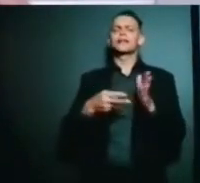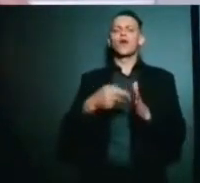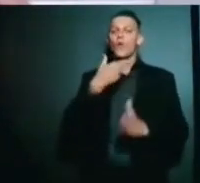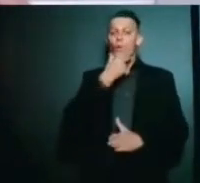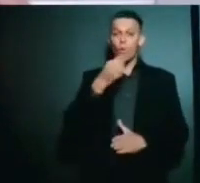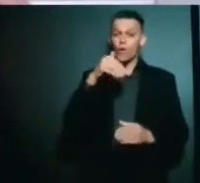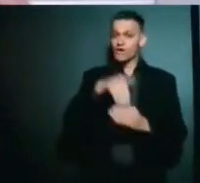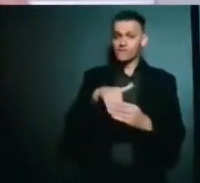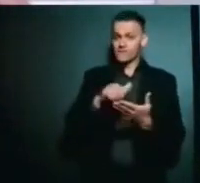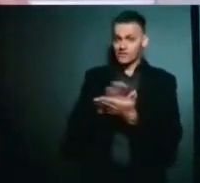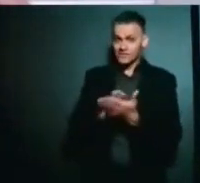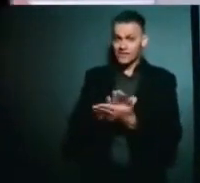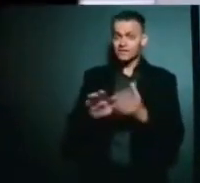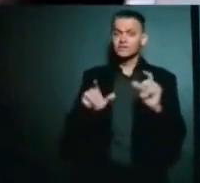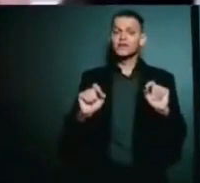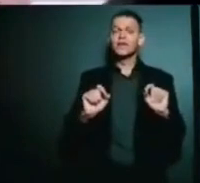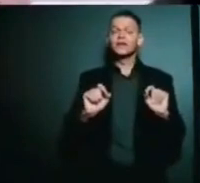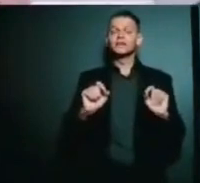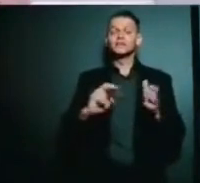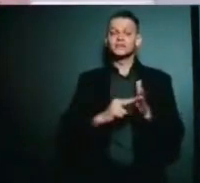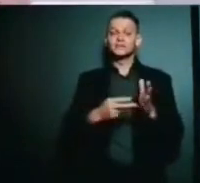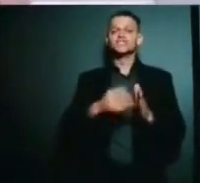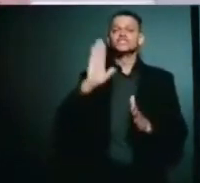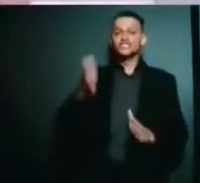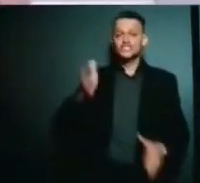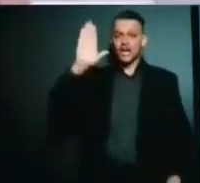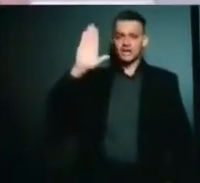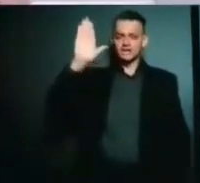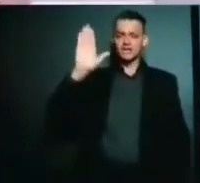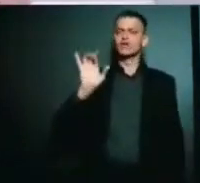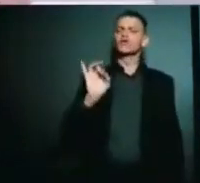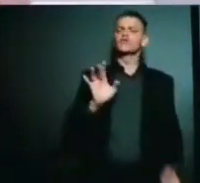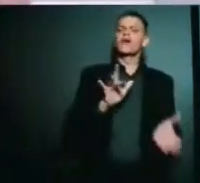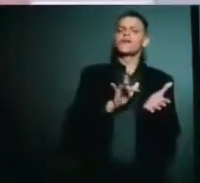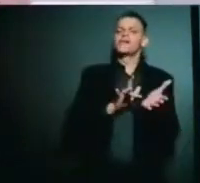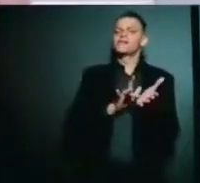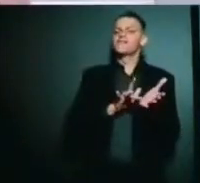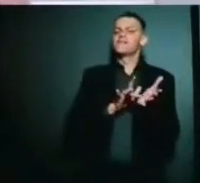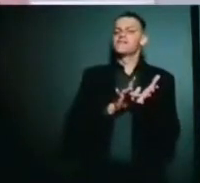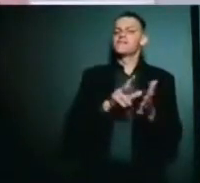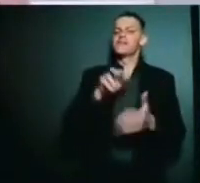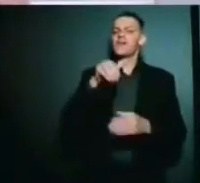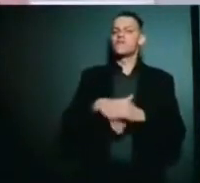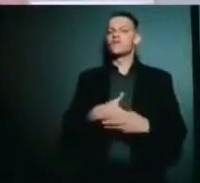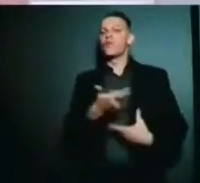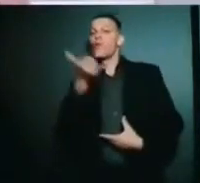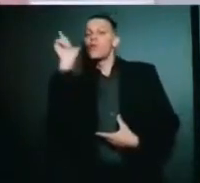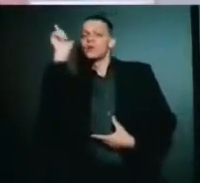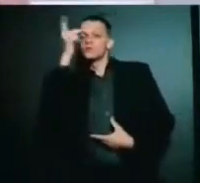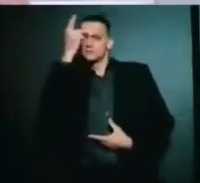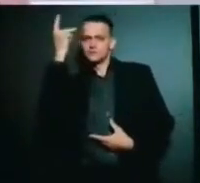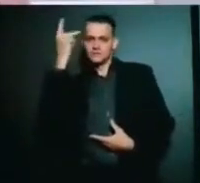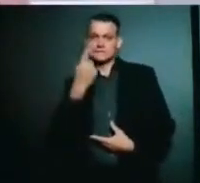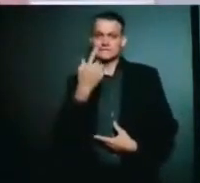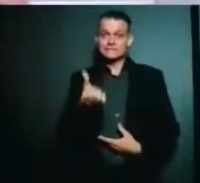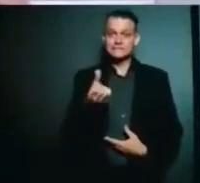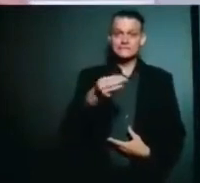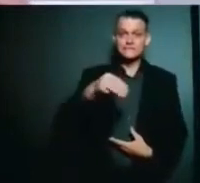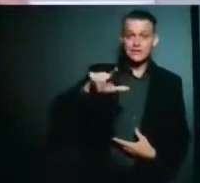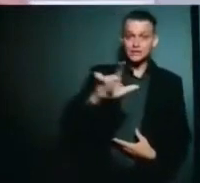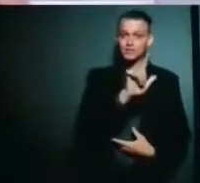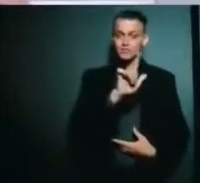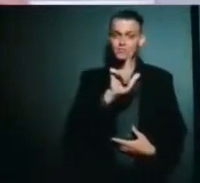vota nem nele mesmo. Ele foi candidato só para fingir e ele vota em outra pessoa. Dos 16 mil